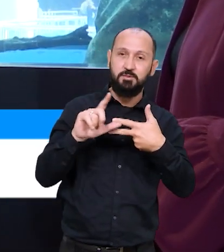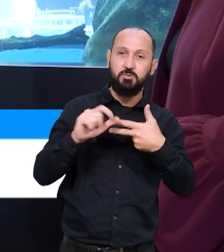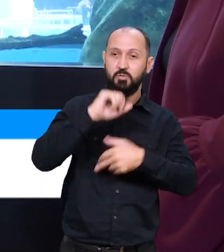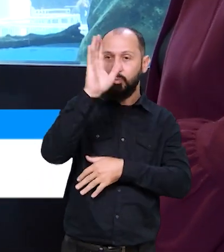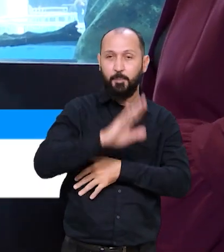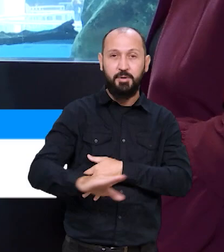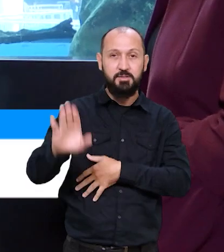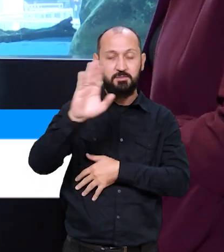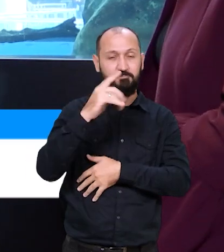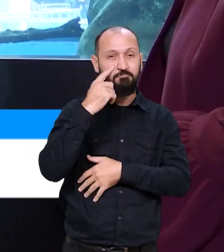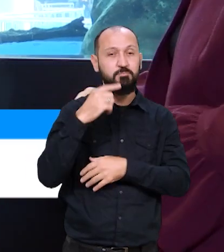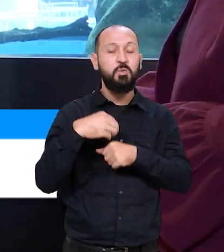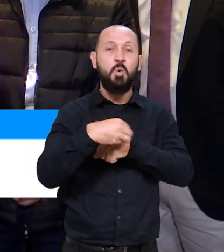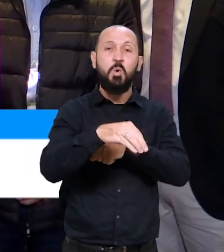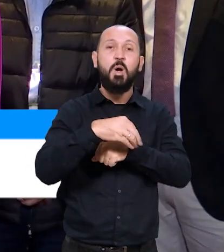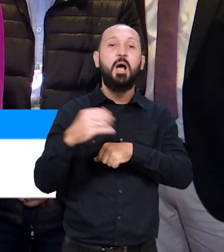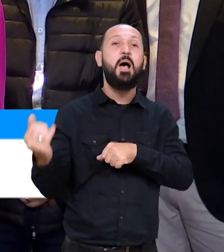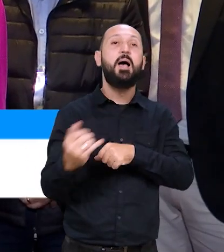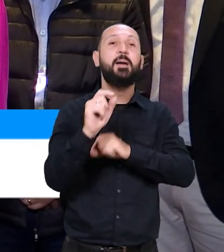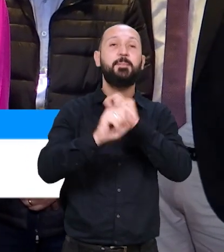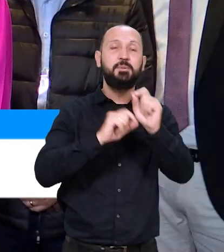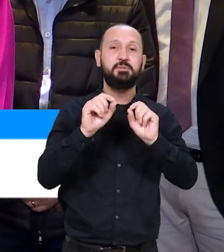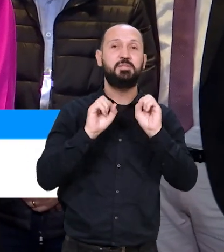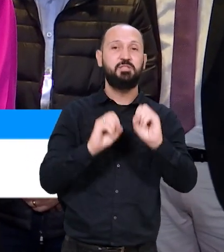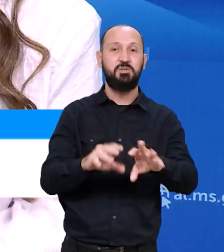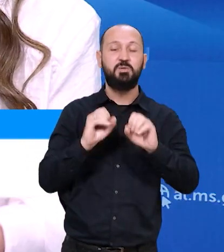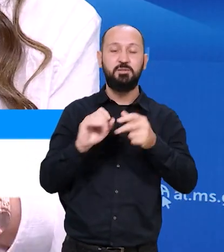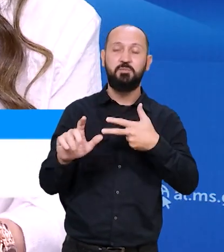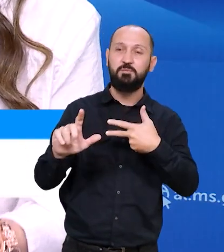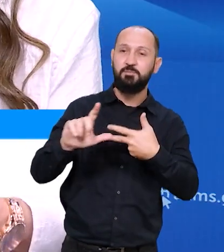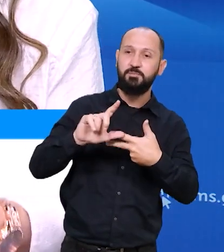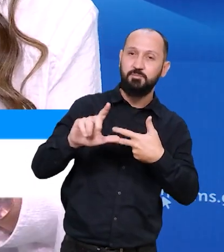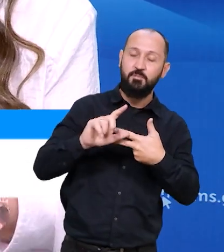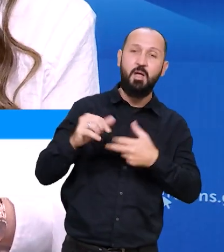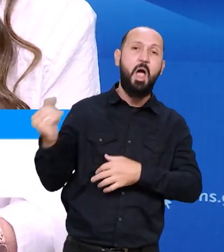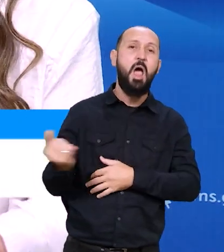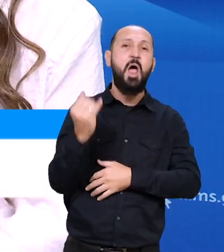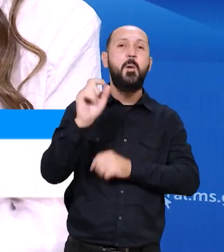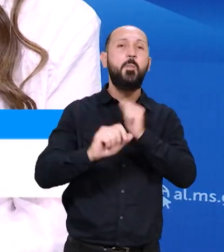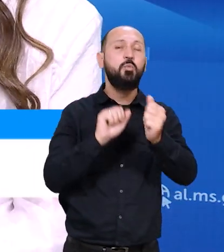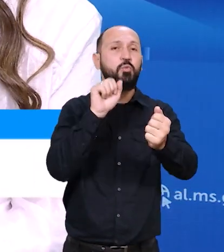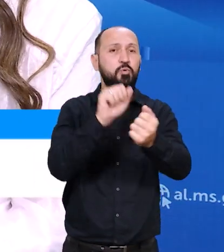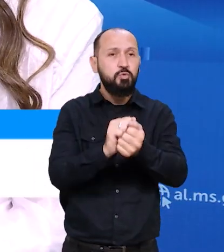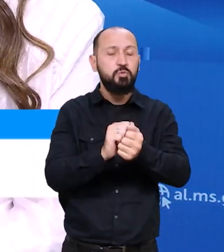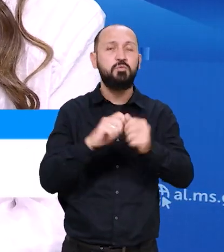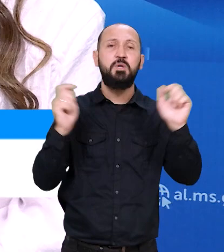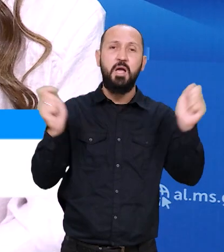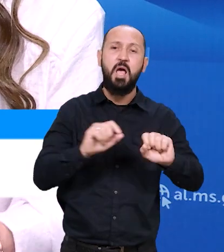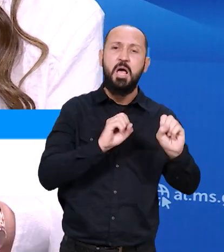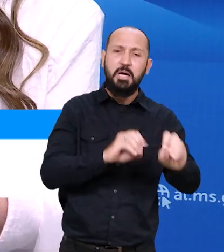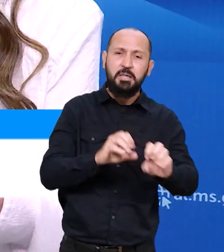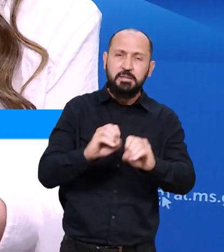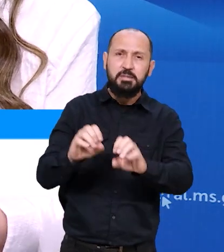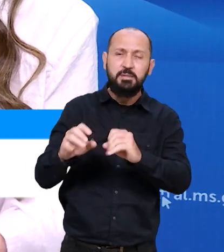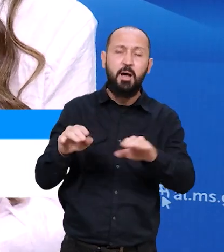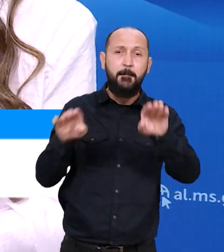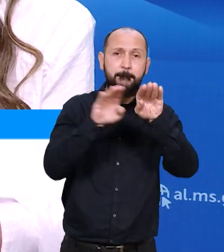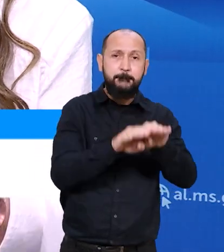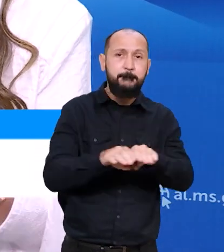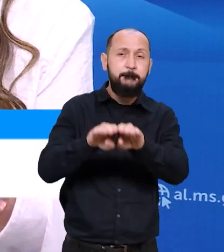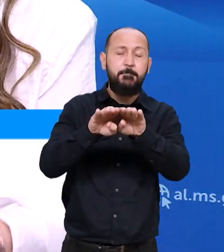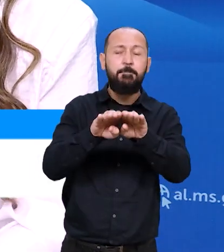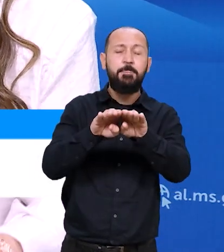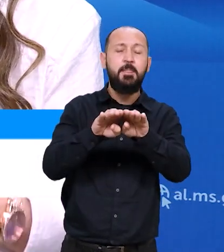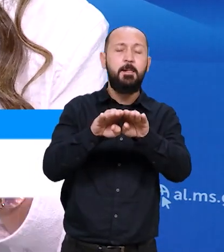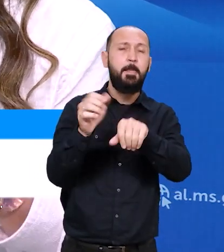essa escola do legislativo em todo o Brasil, levando a importância da educação legislativa, a importância de